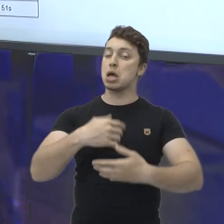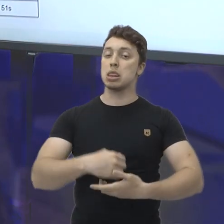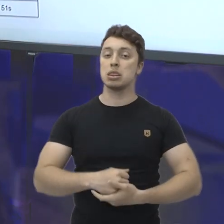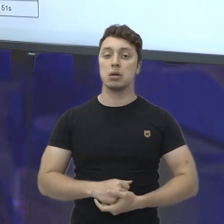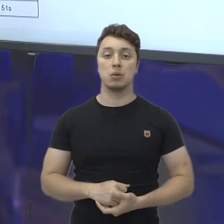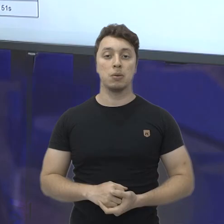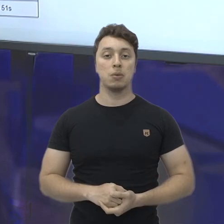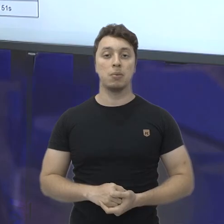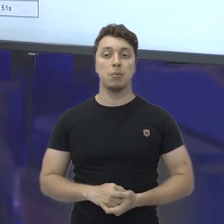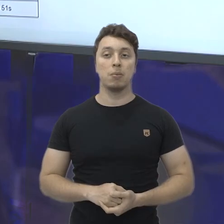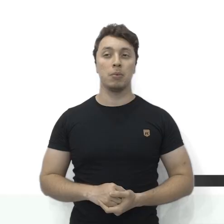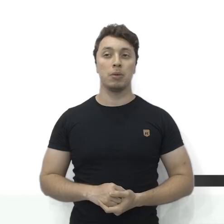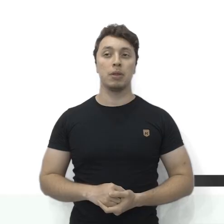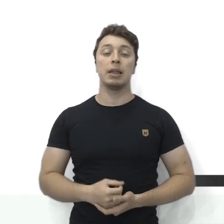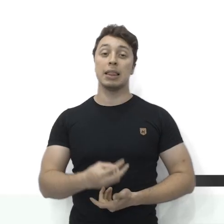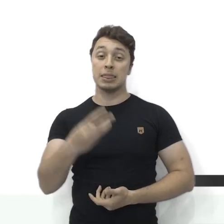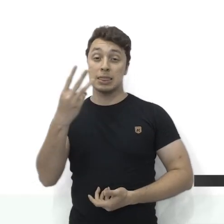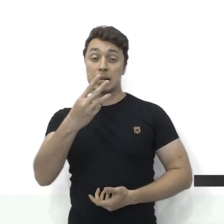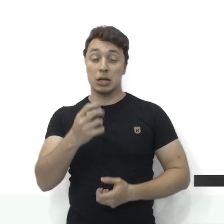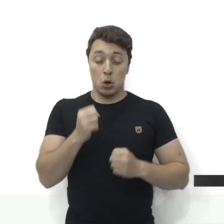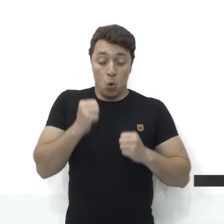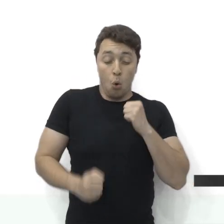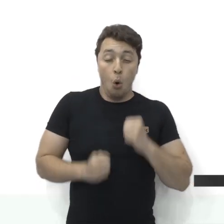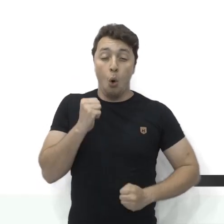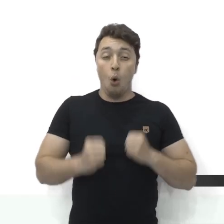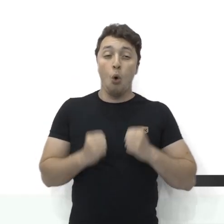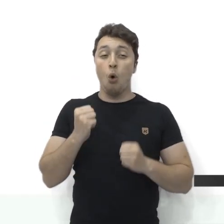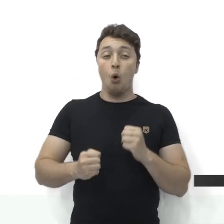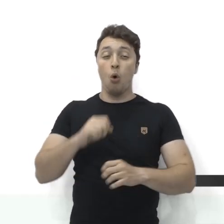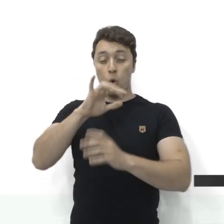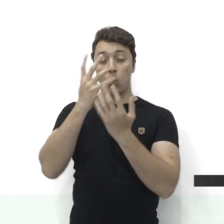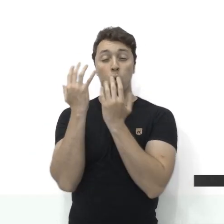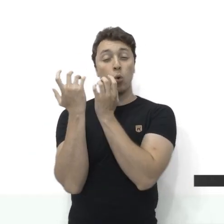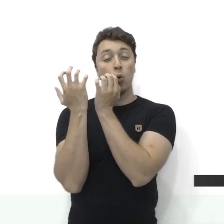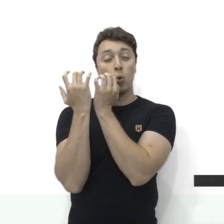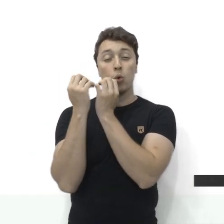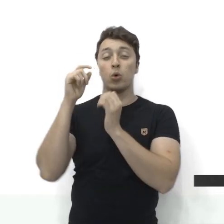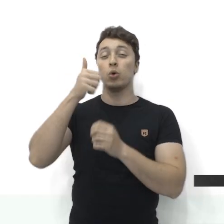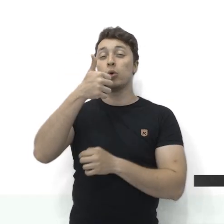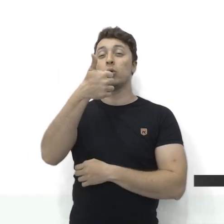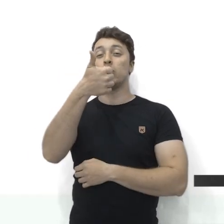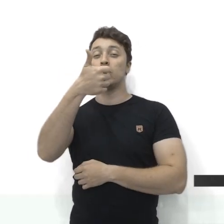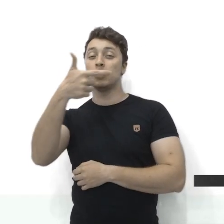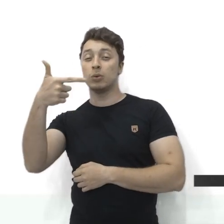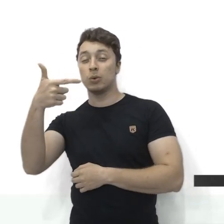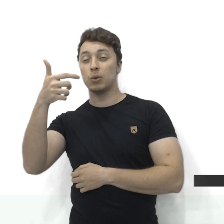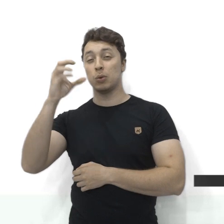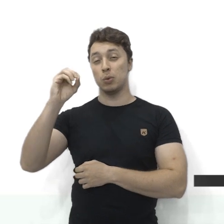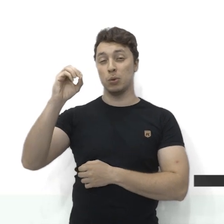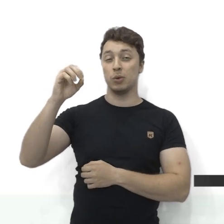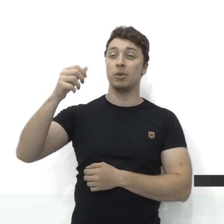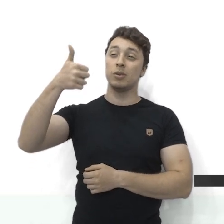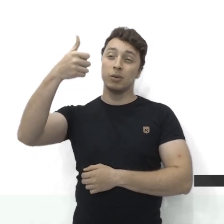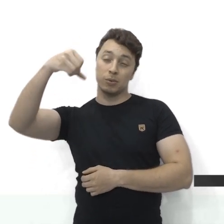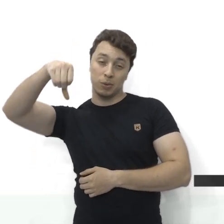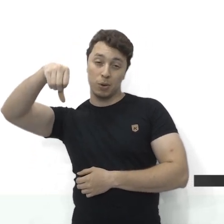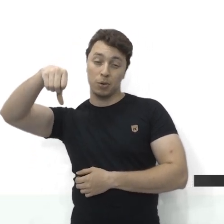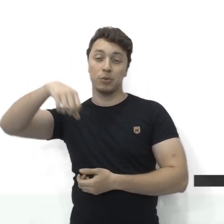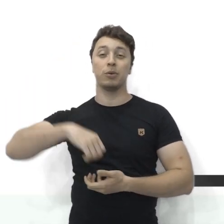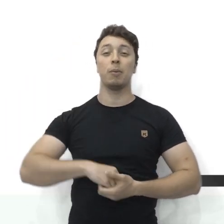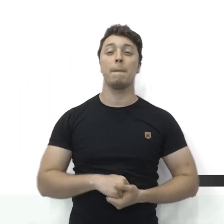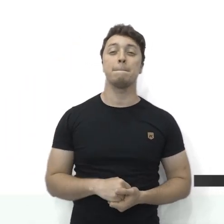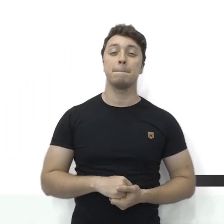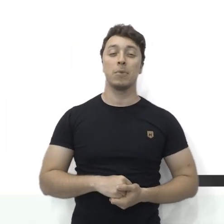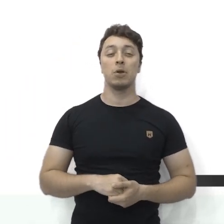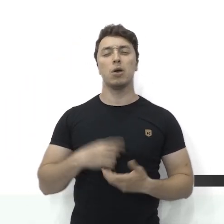Terceira corrida do Alto do Moura, 2019. Um dos locais mais visitados em Caruaru é o Alto do